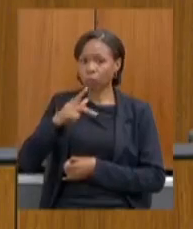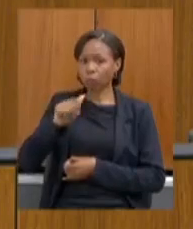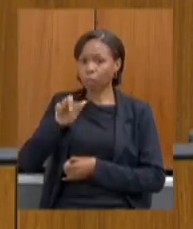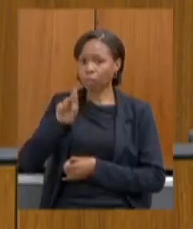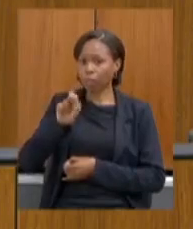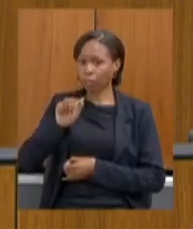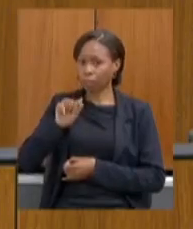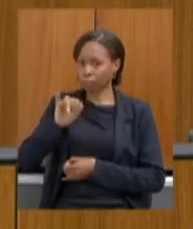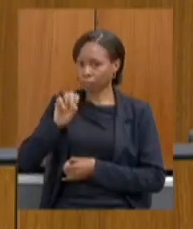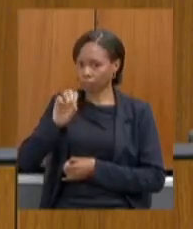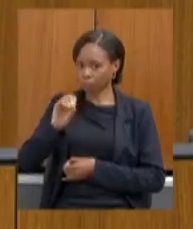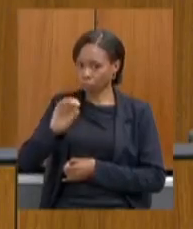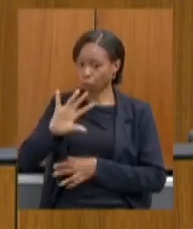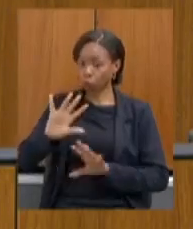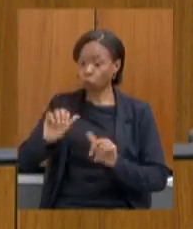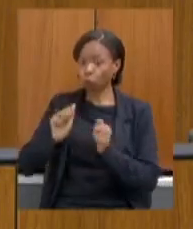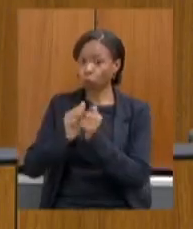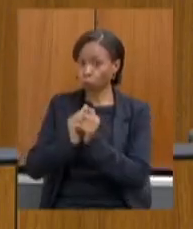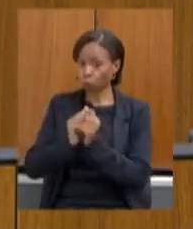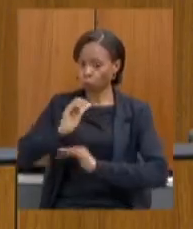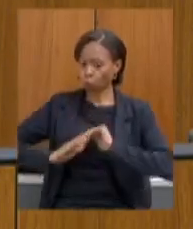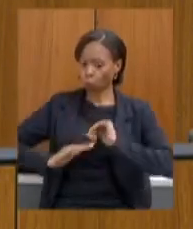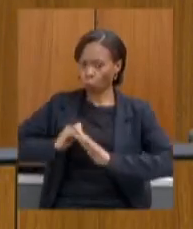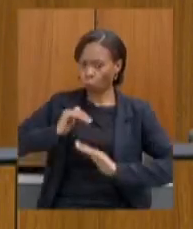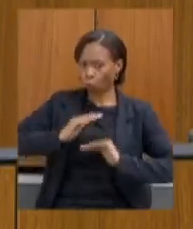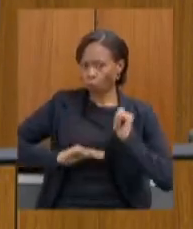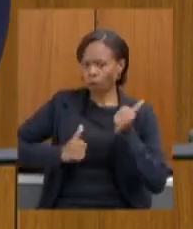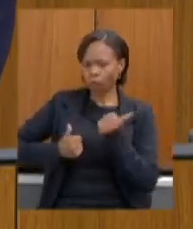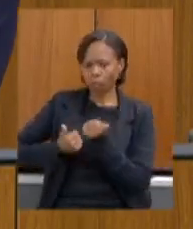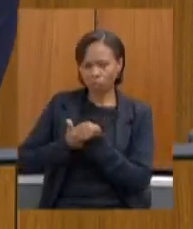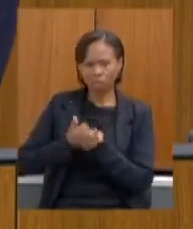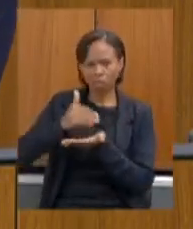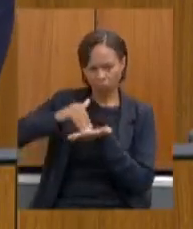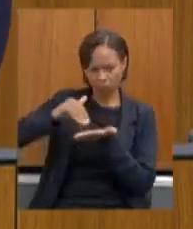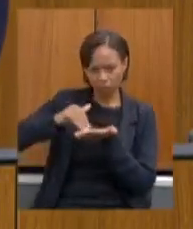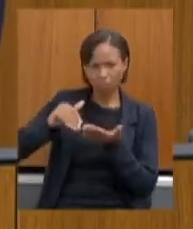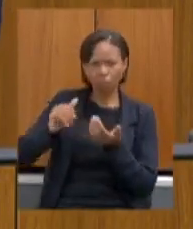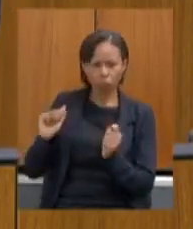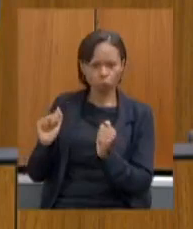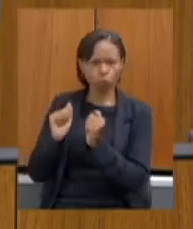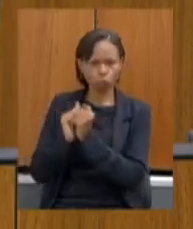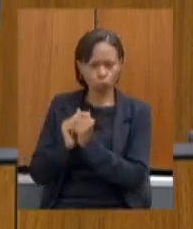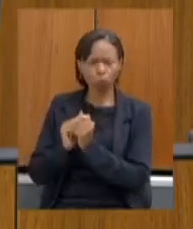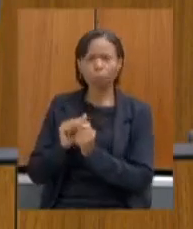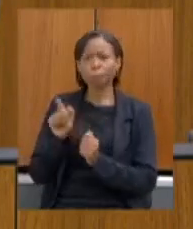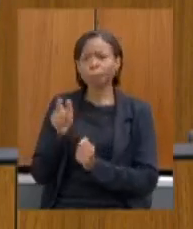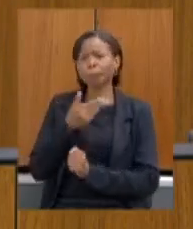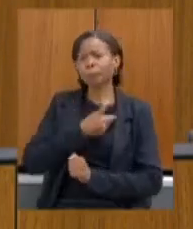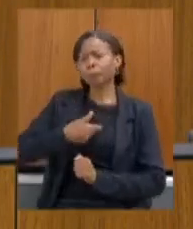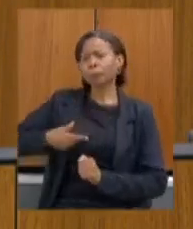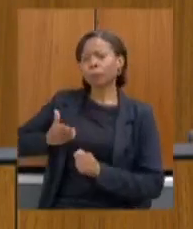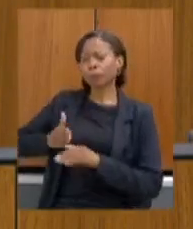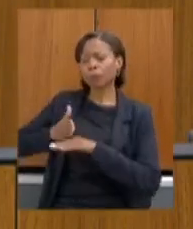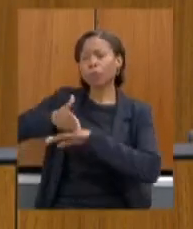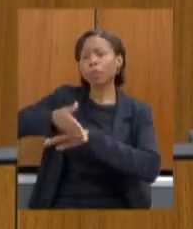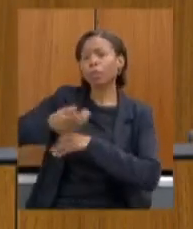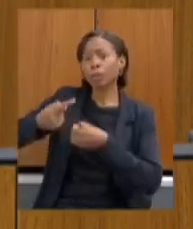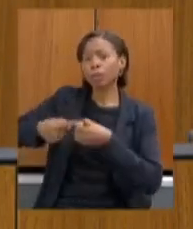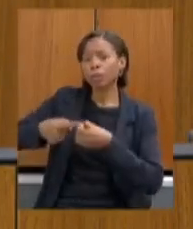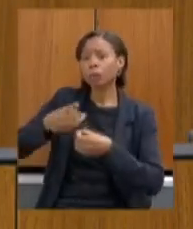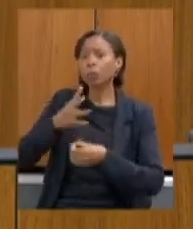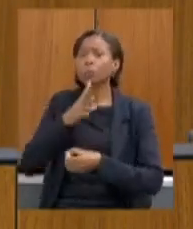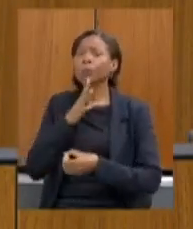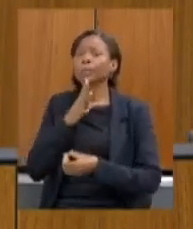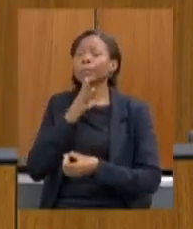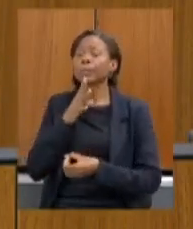E outros assessores, secretários, estavam lá presentes, quando foi conhecer, sabe, Raul, um projeto que nós estamos